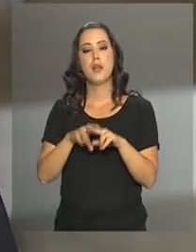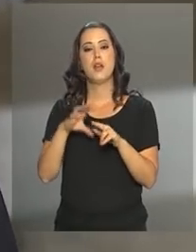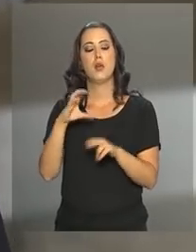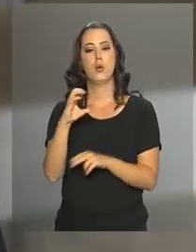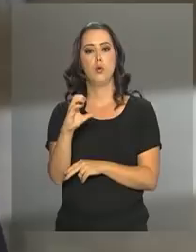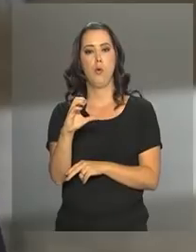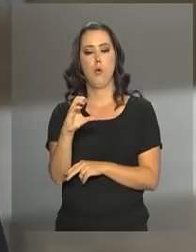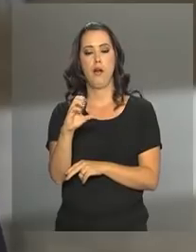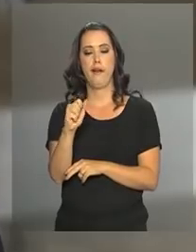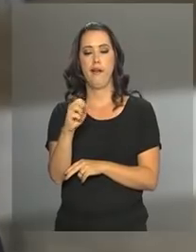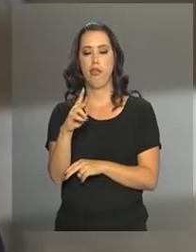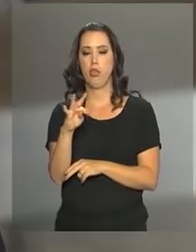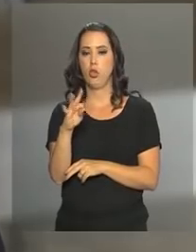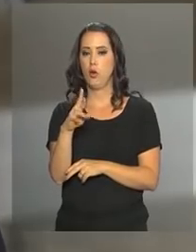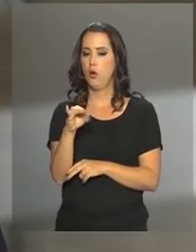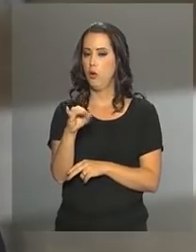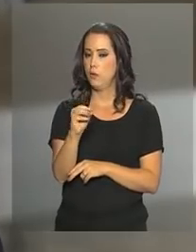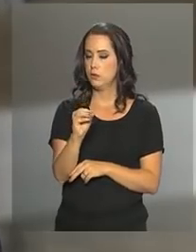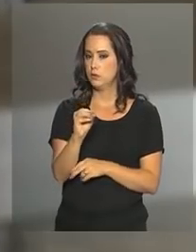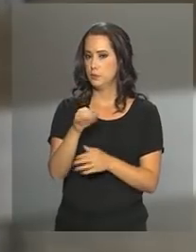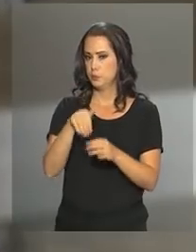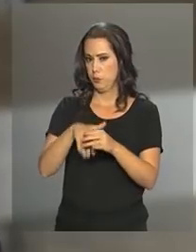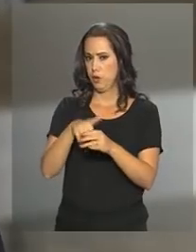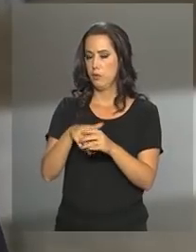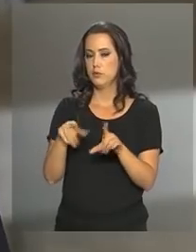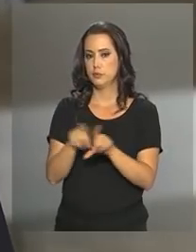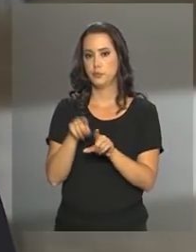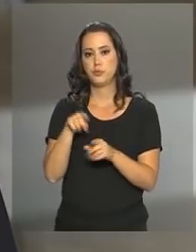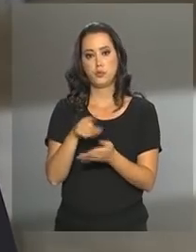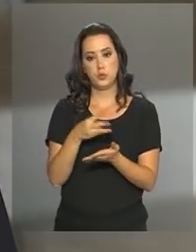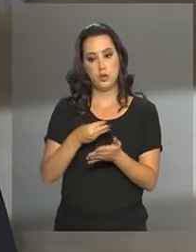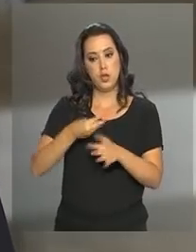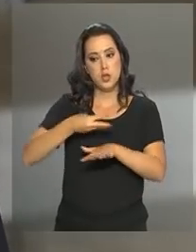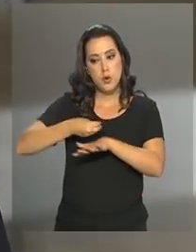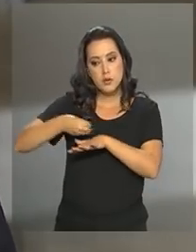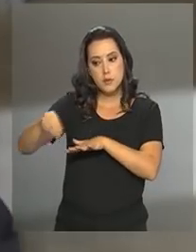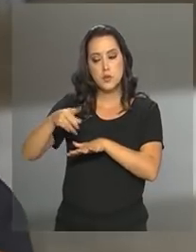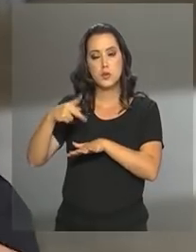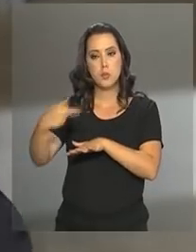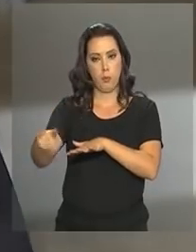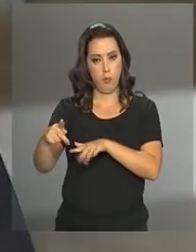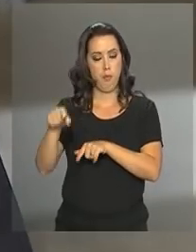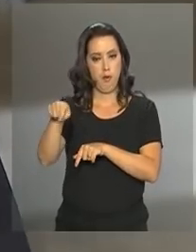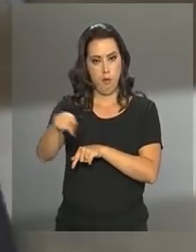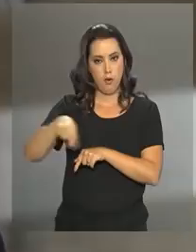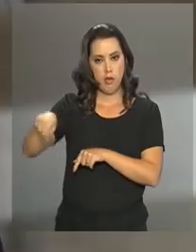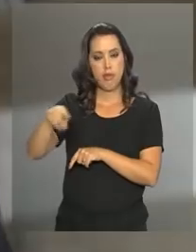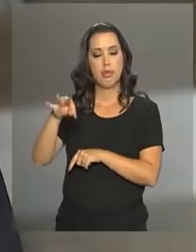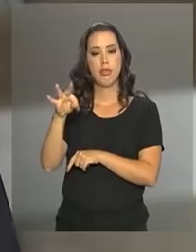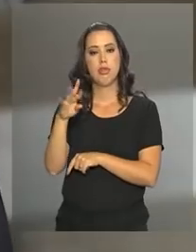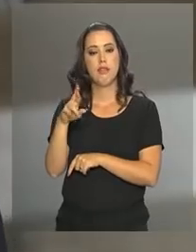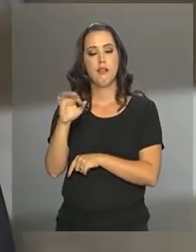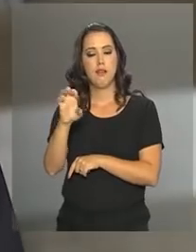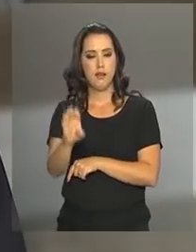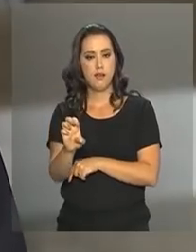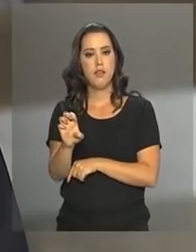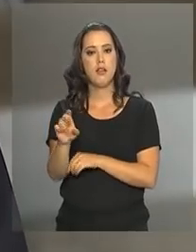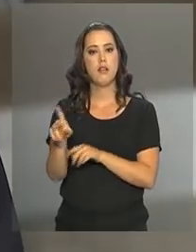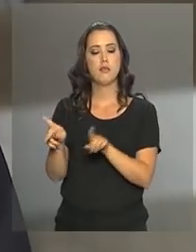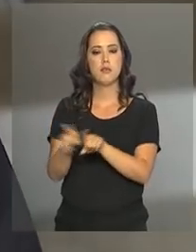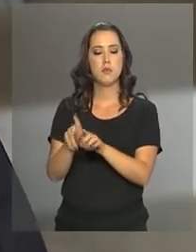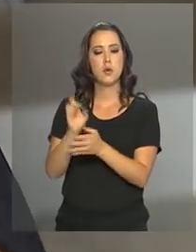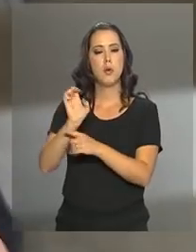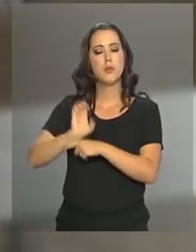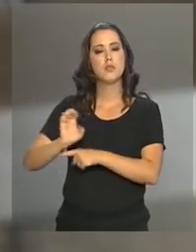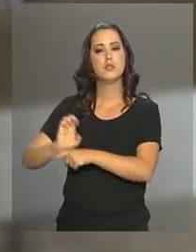eleitoral. Esses votos são enviados então para os TREs estaduais, que fazem toda a concentração e os seus